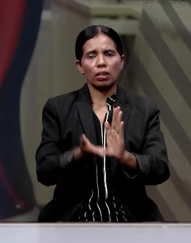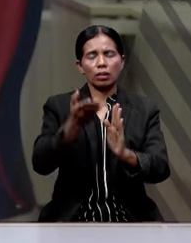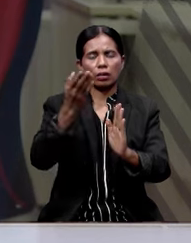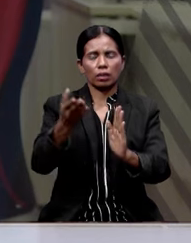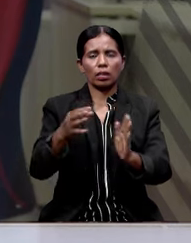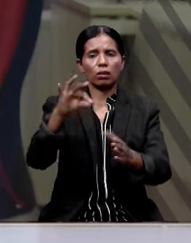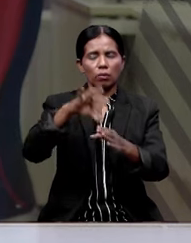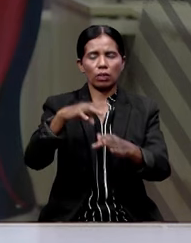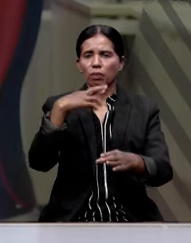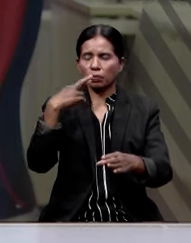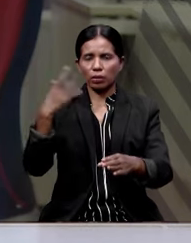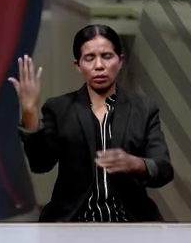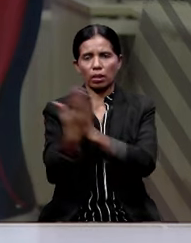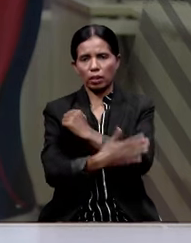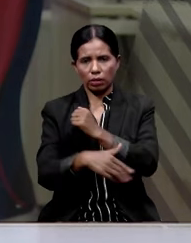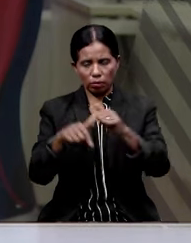e a relar.